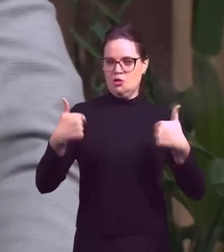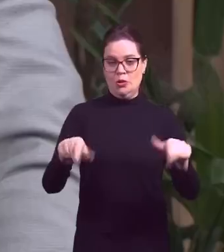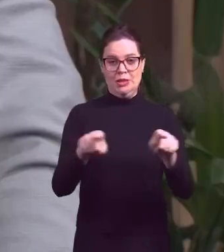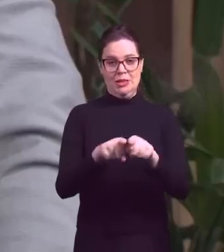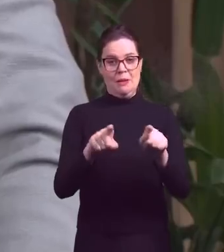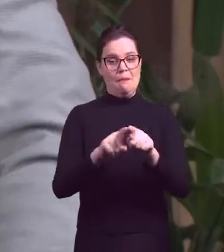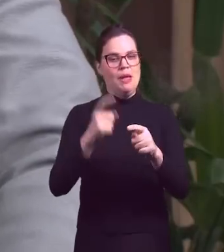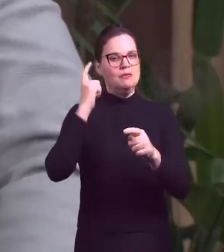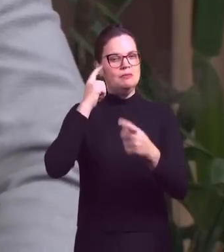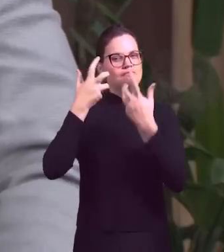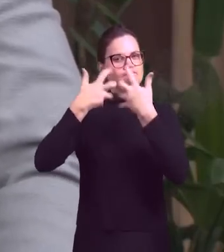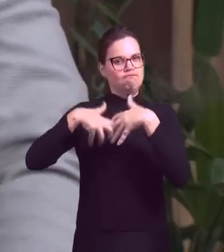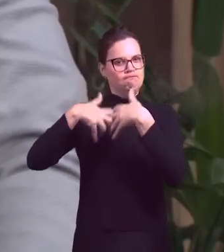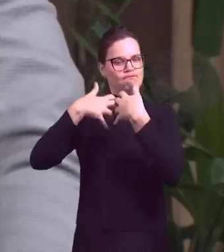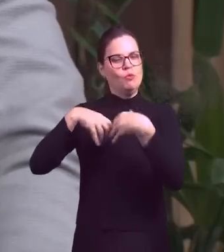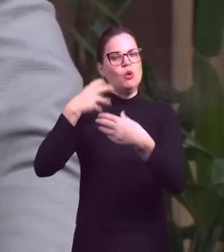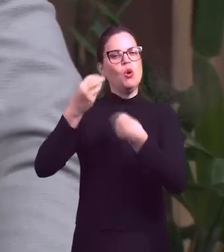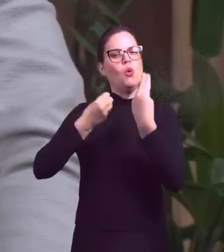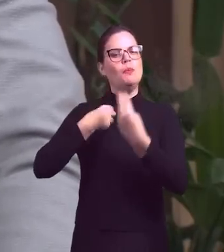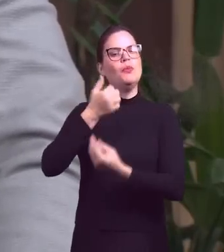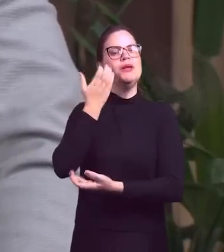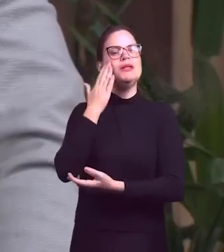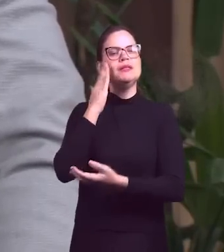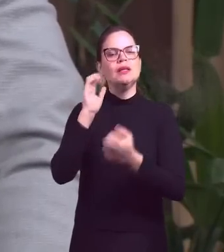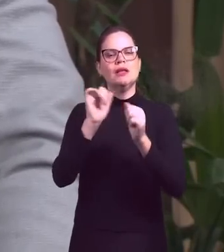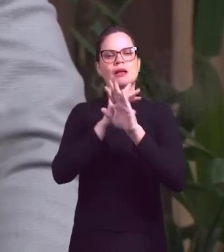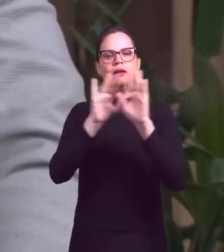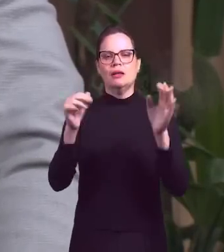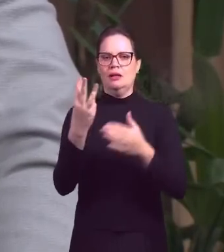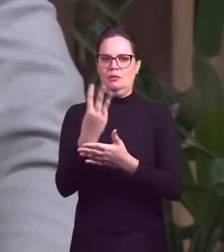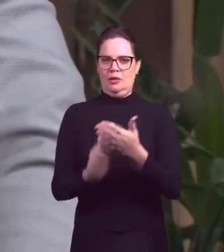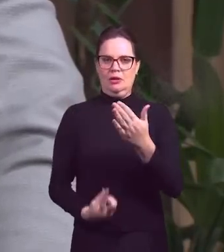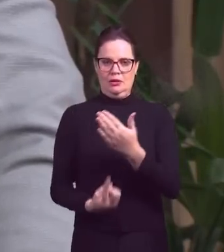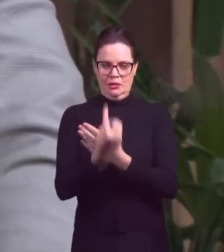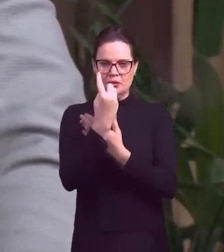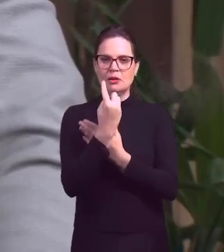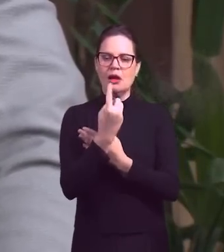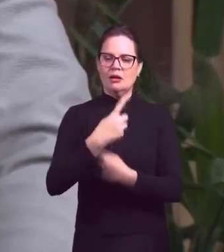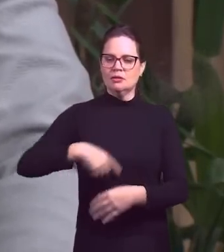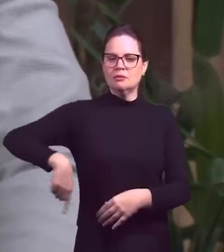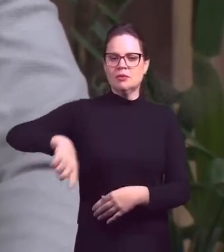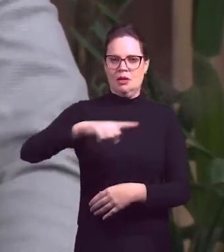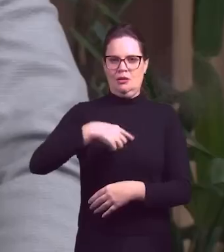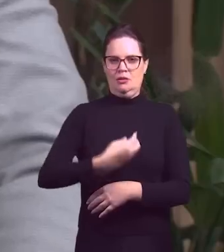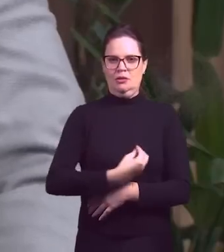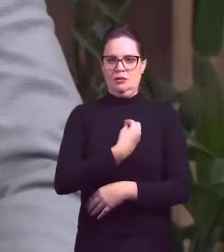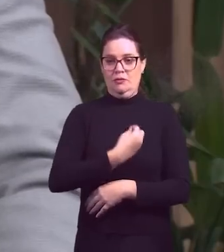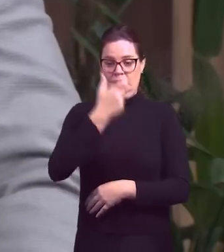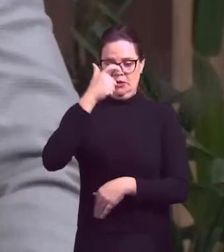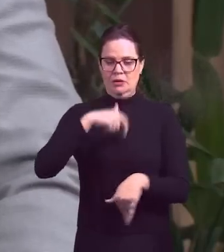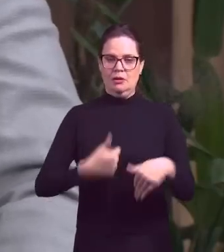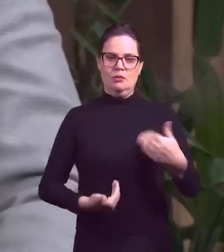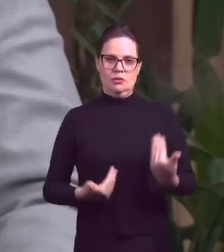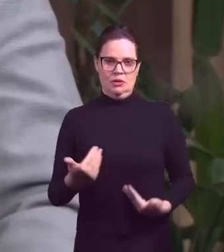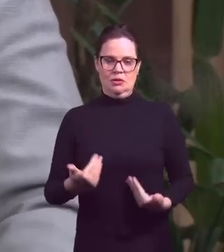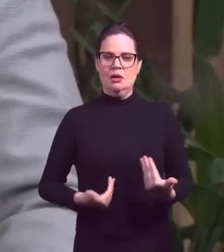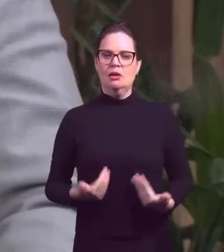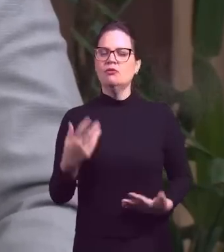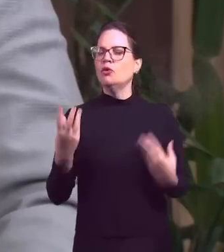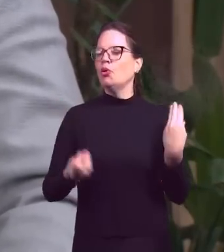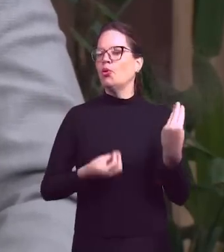reflexões. Então, a importância de entender a Trindade para a nossa vida